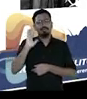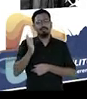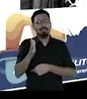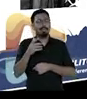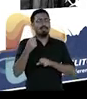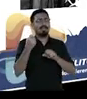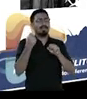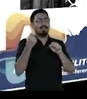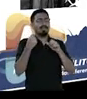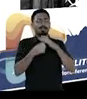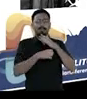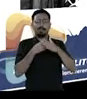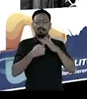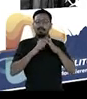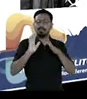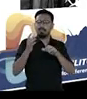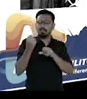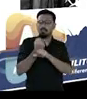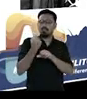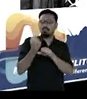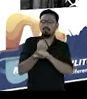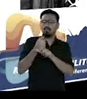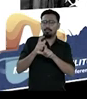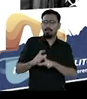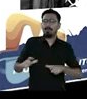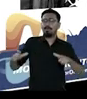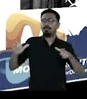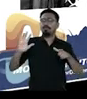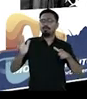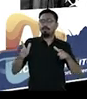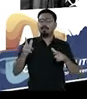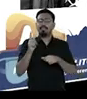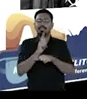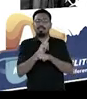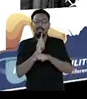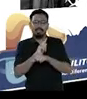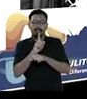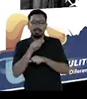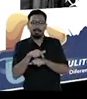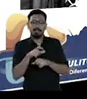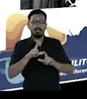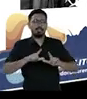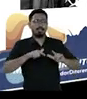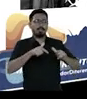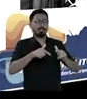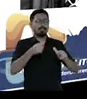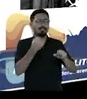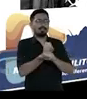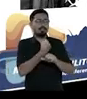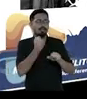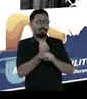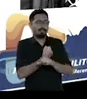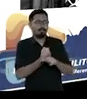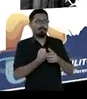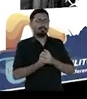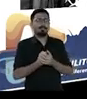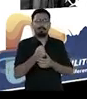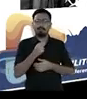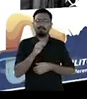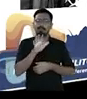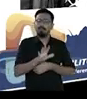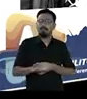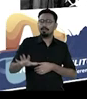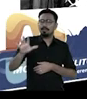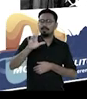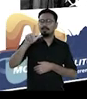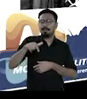construtoras nacionais de grande porte, atuando como gerenciamento de execução de obras, em geral nos setores